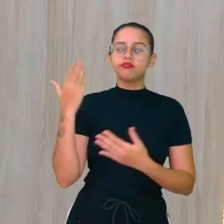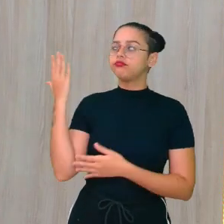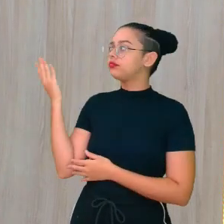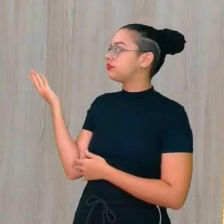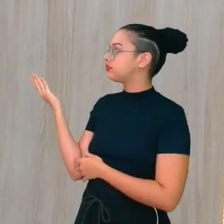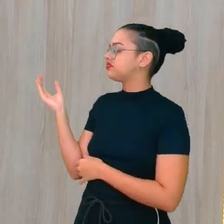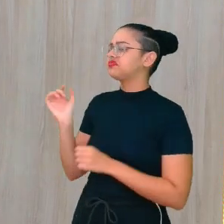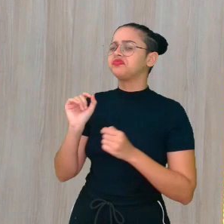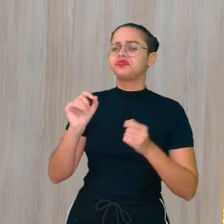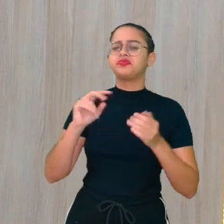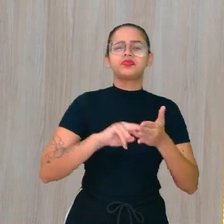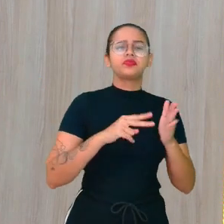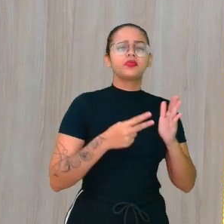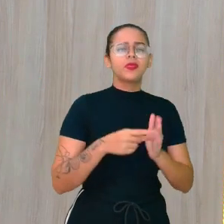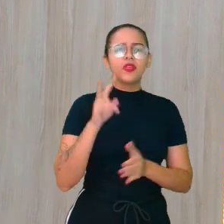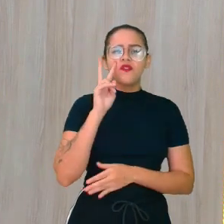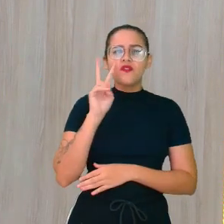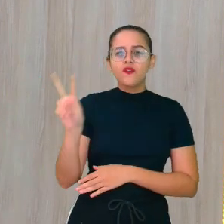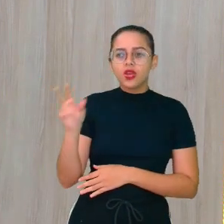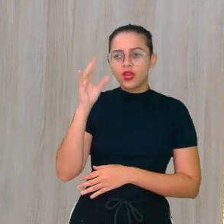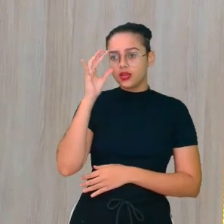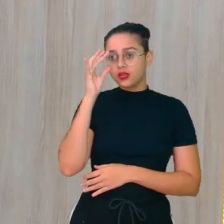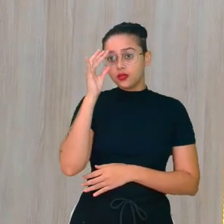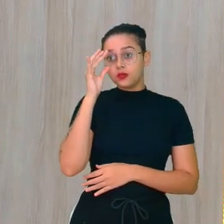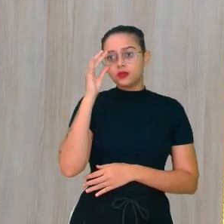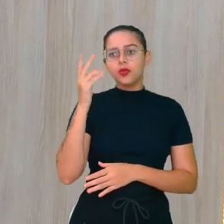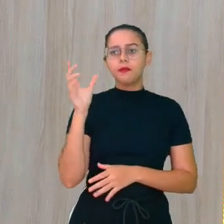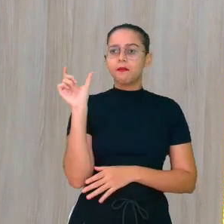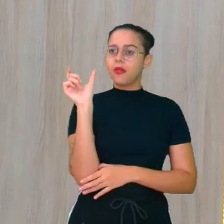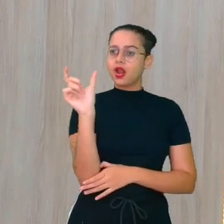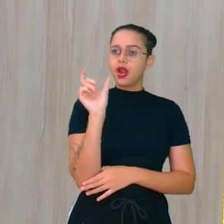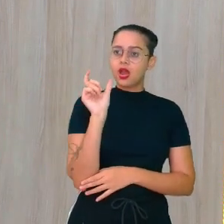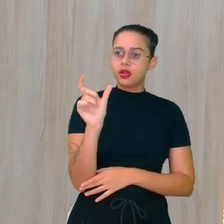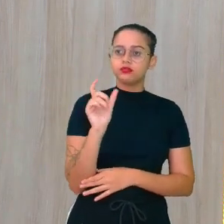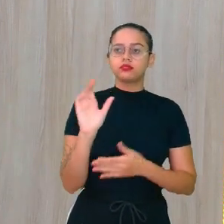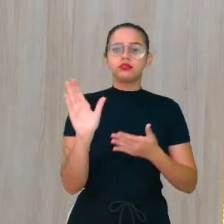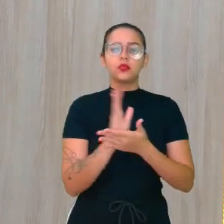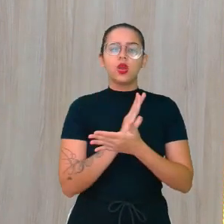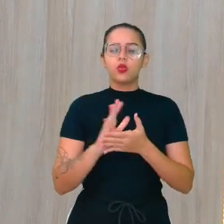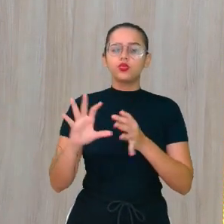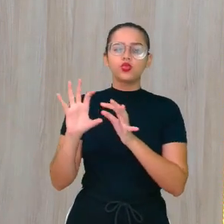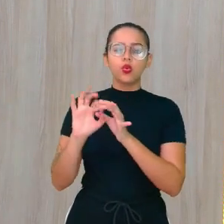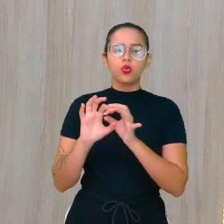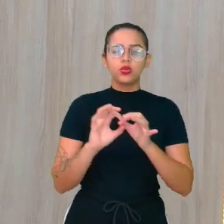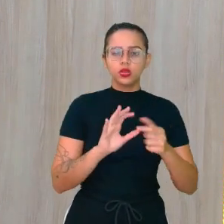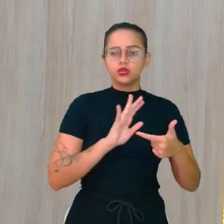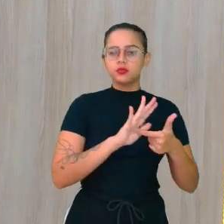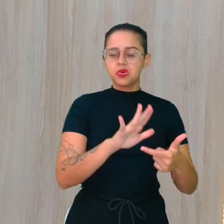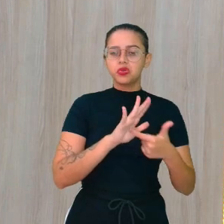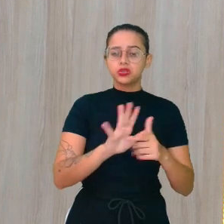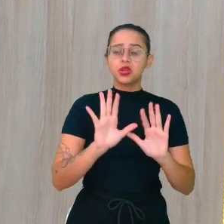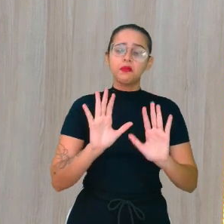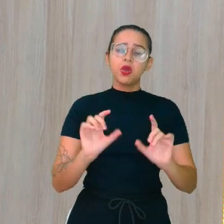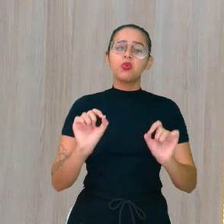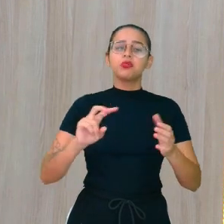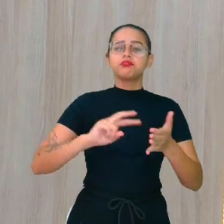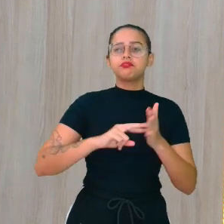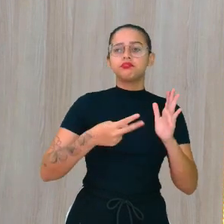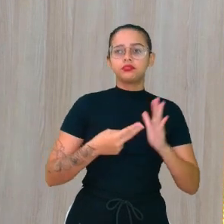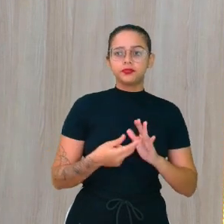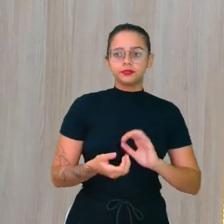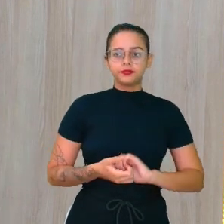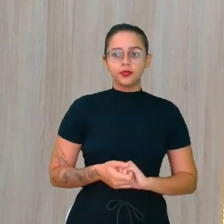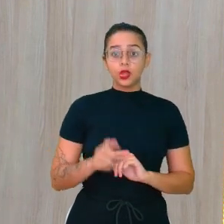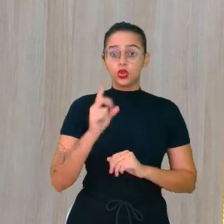gente escuta falar nessa palavra, traz essa palavra para alguns contextos, para algumas situações, mas o que é? Eu trouxe